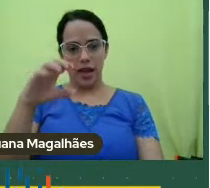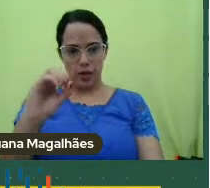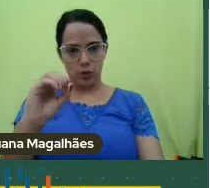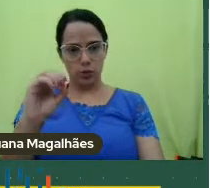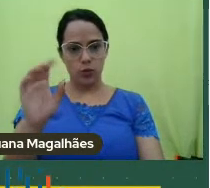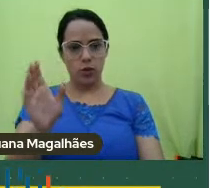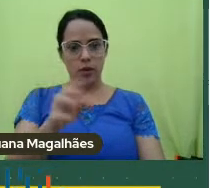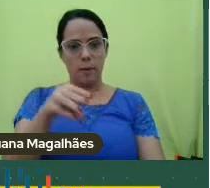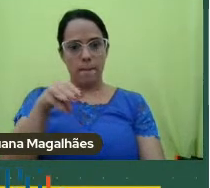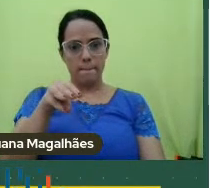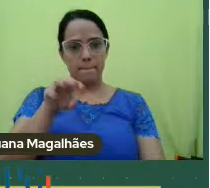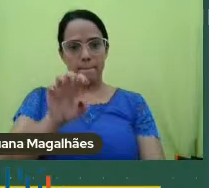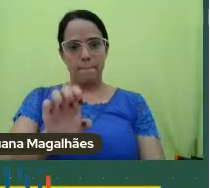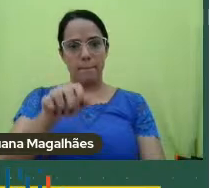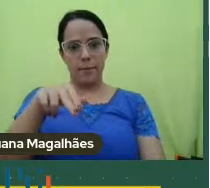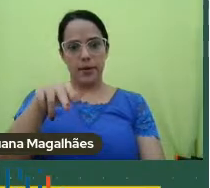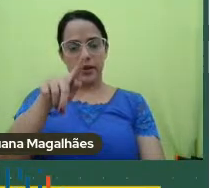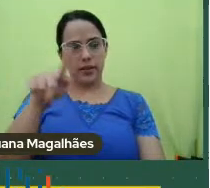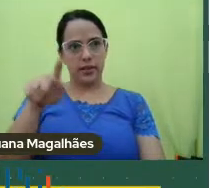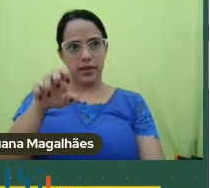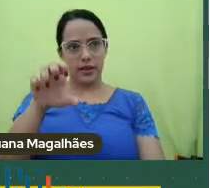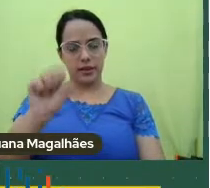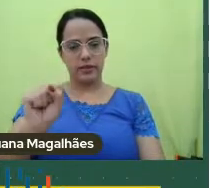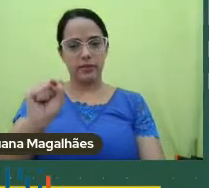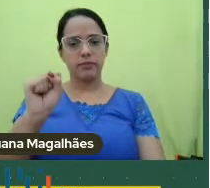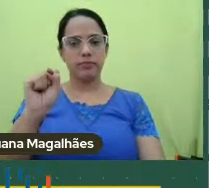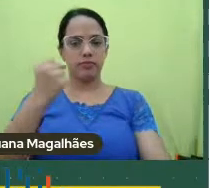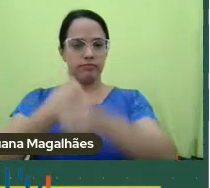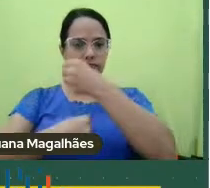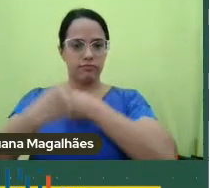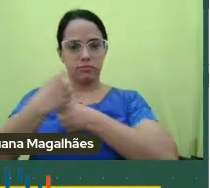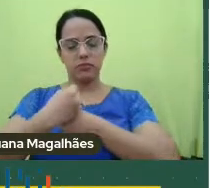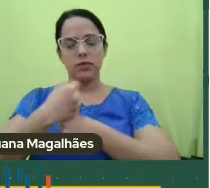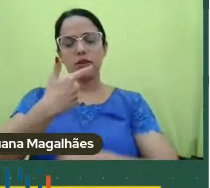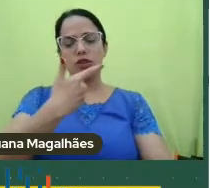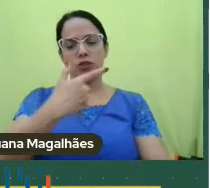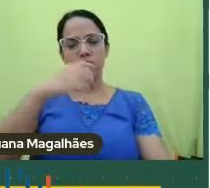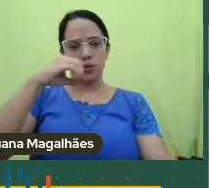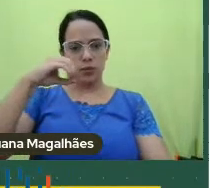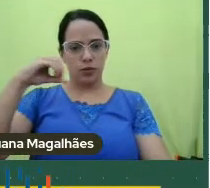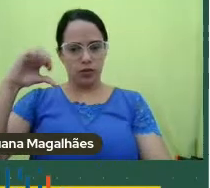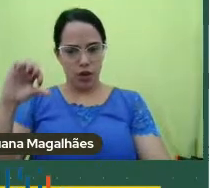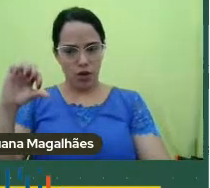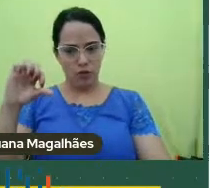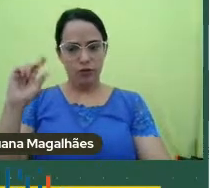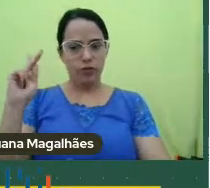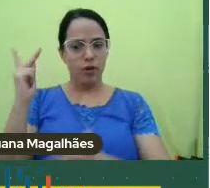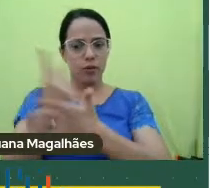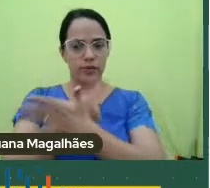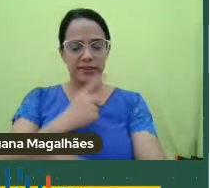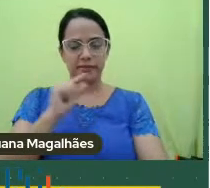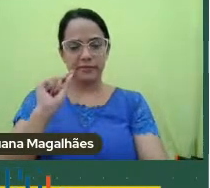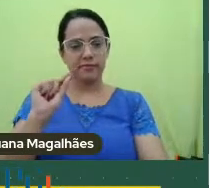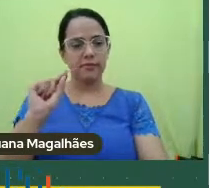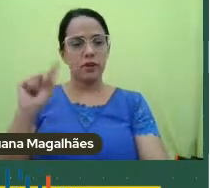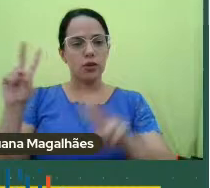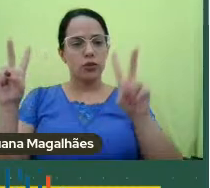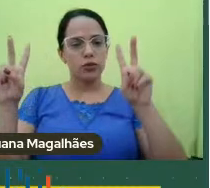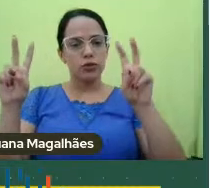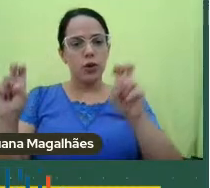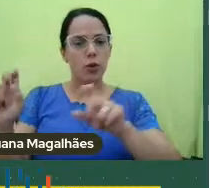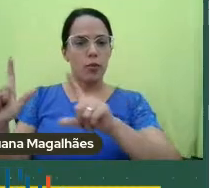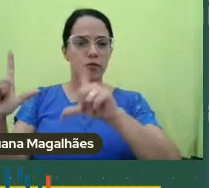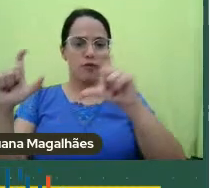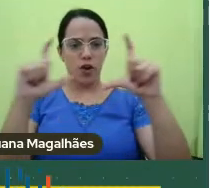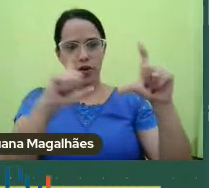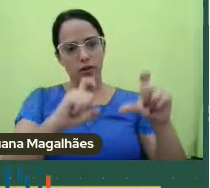ele, numa conferência, no Encontro Nacional de Estudo da Imagem, ele falou que a fotografia possui uma vida